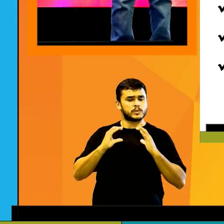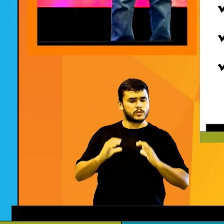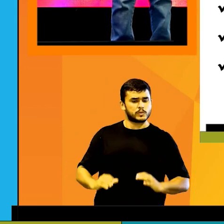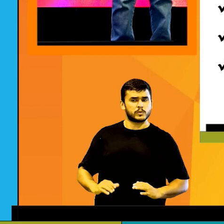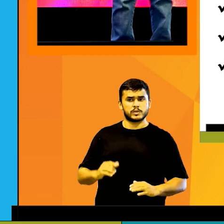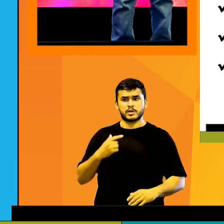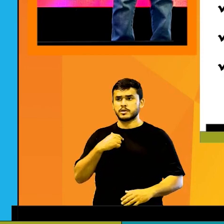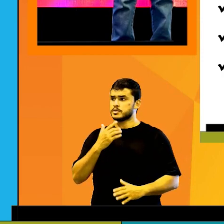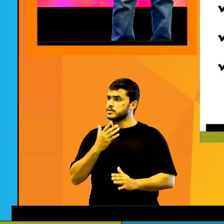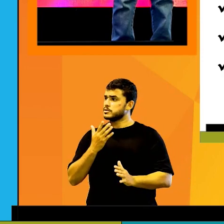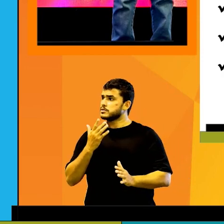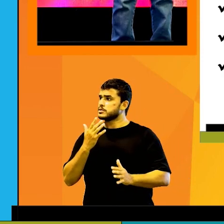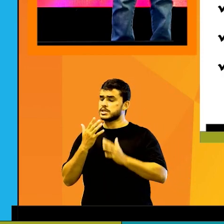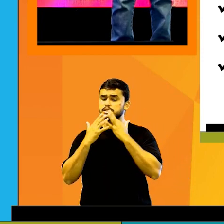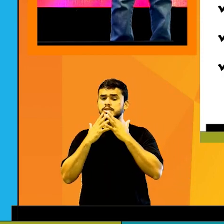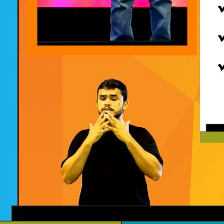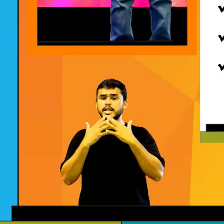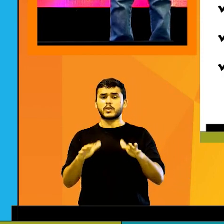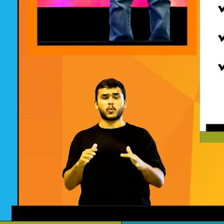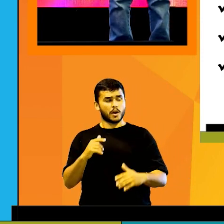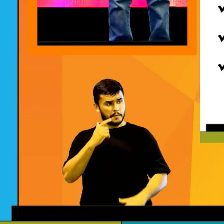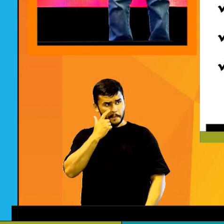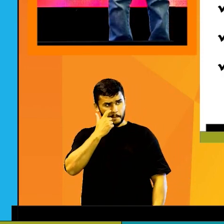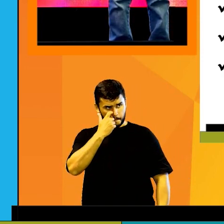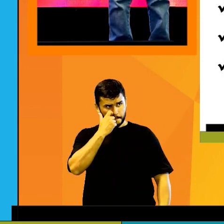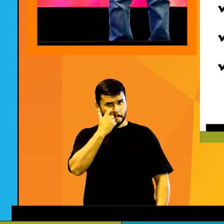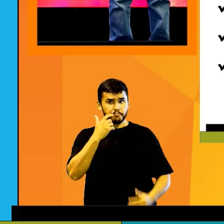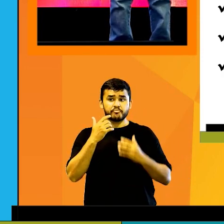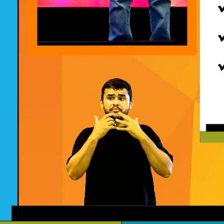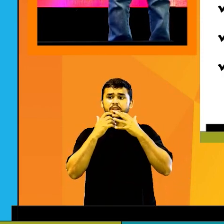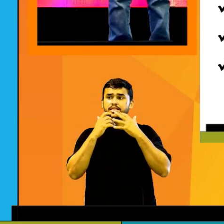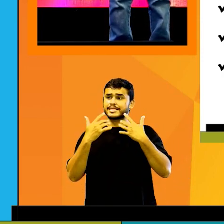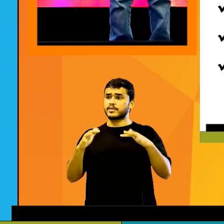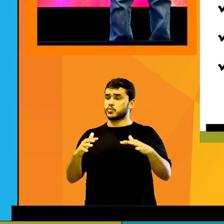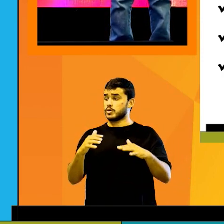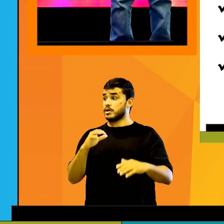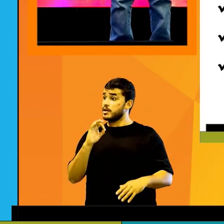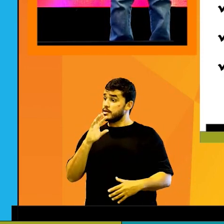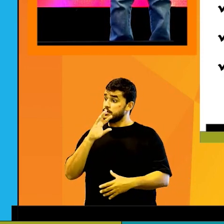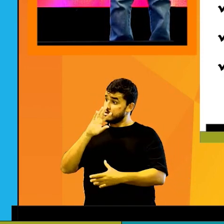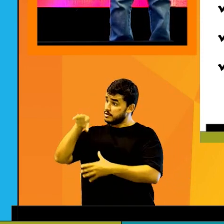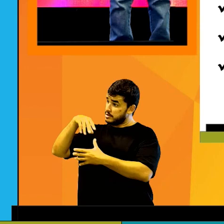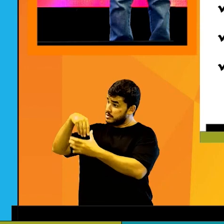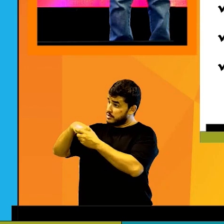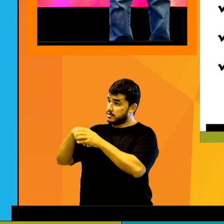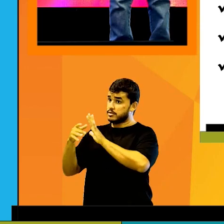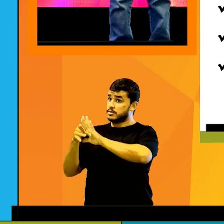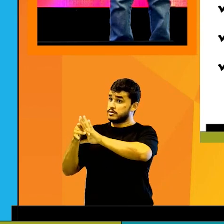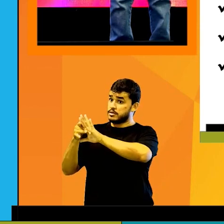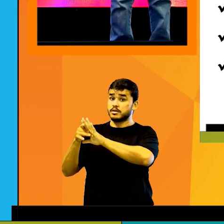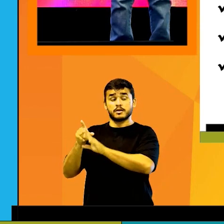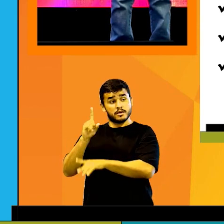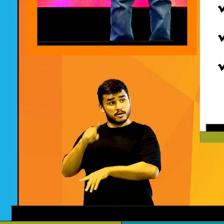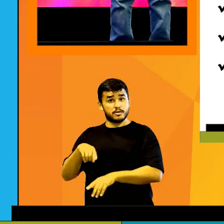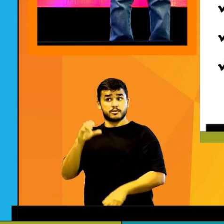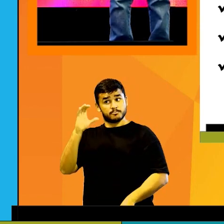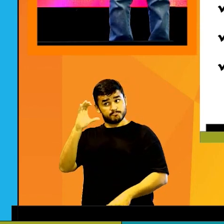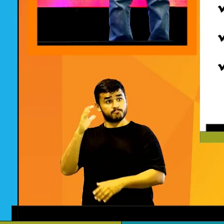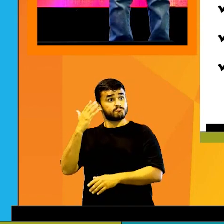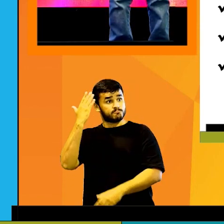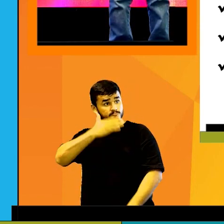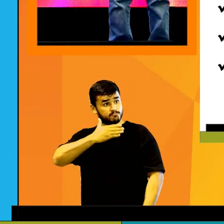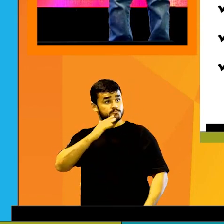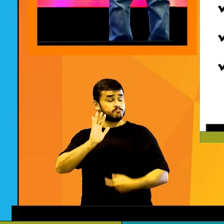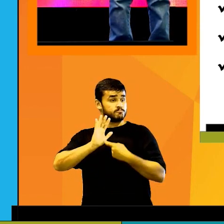os seus instintos. Isso foi o naturalismo, dentro do realismo, com embasamento científico, com